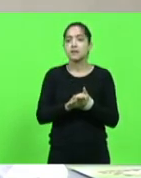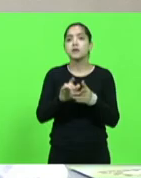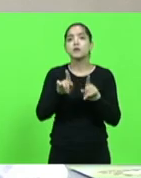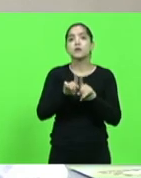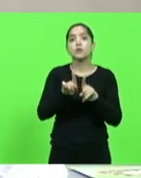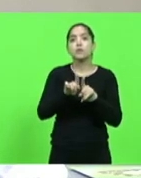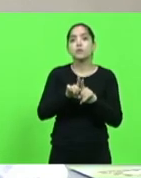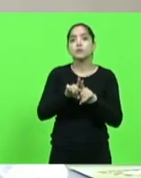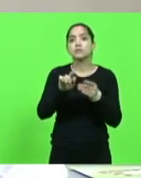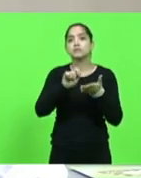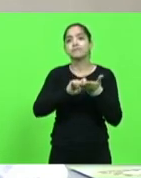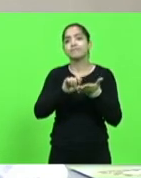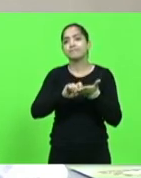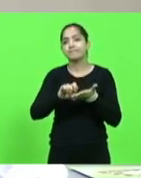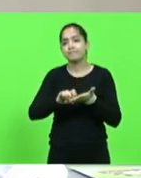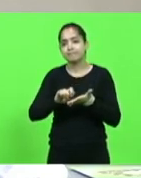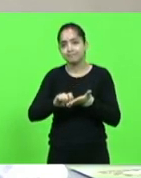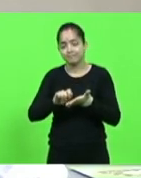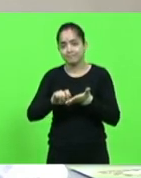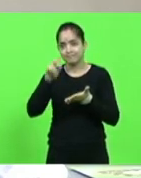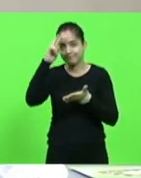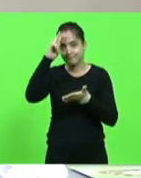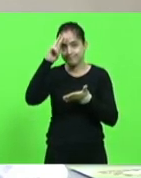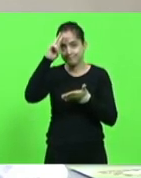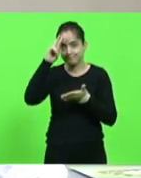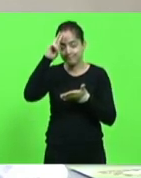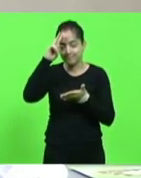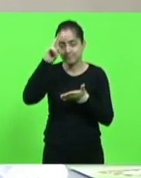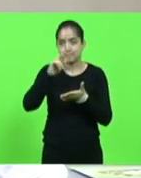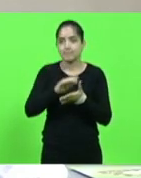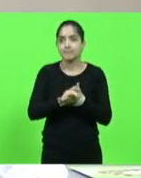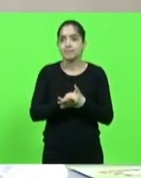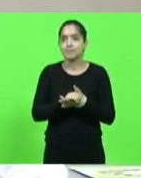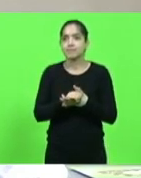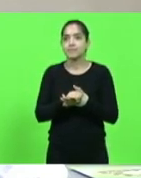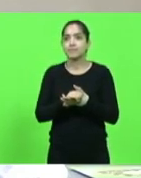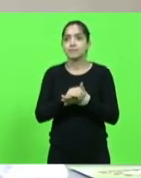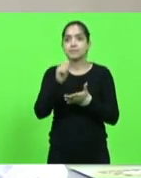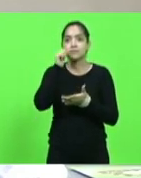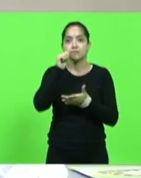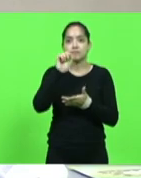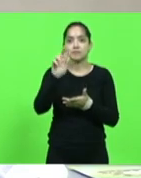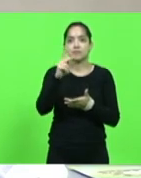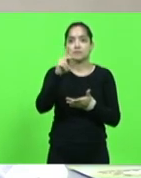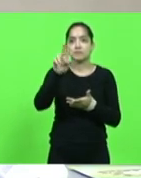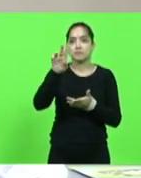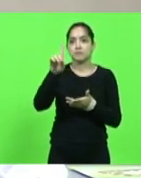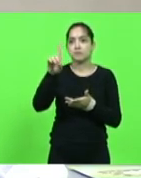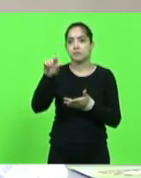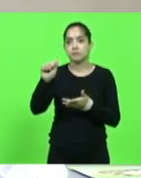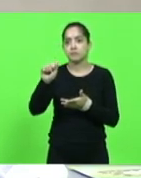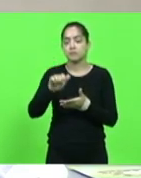cronistas do historiadora Uda